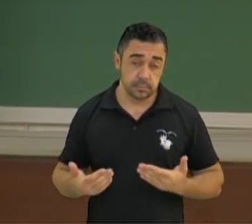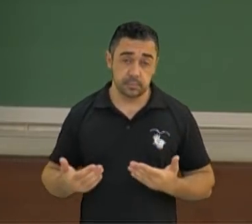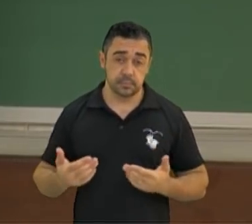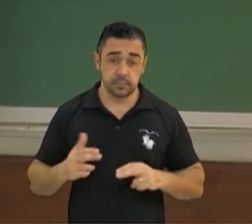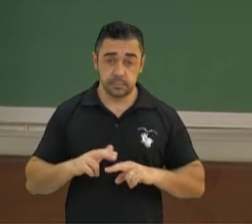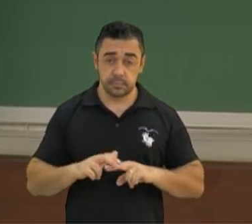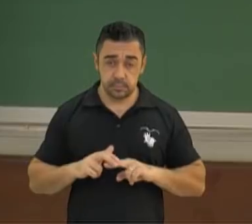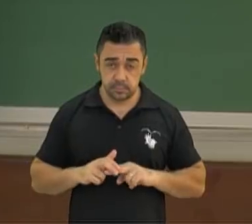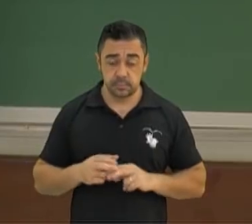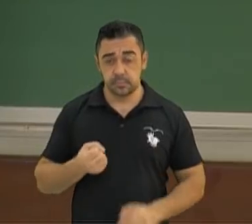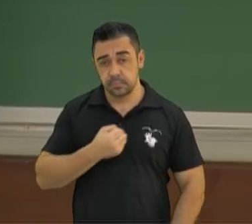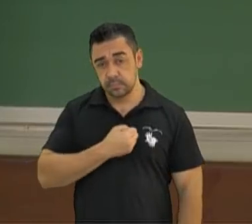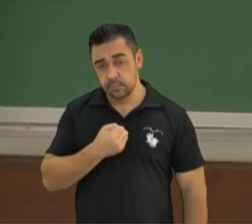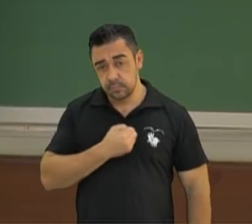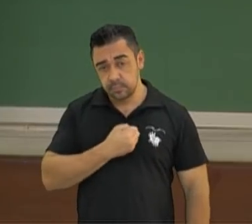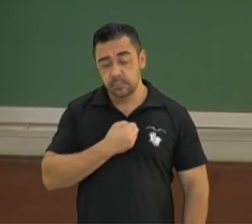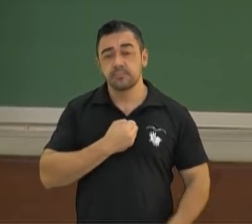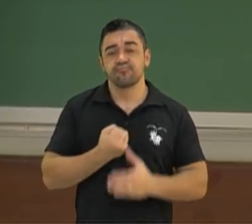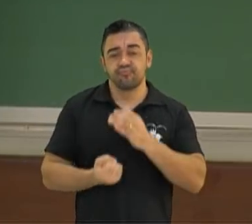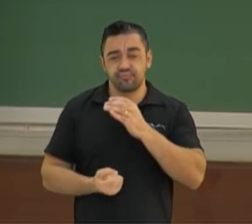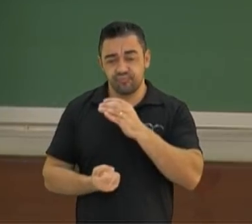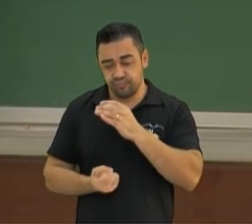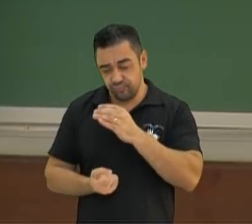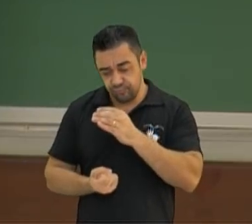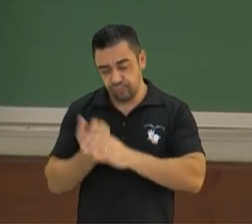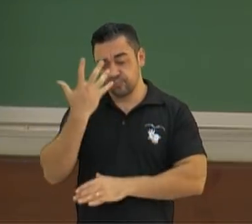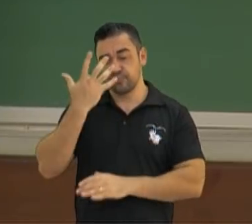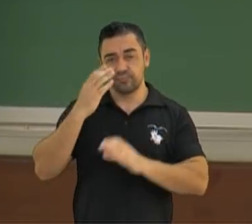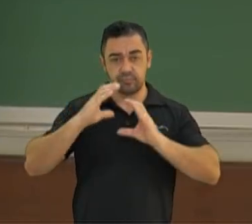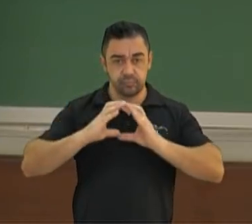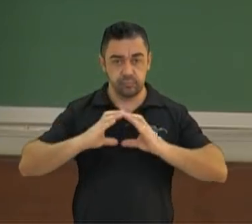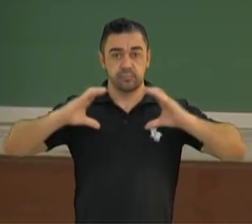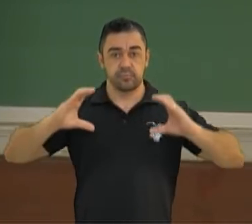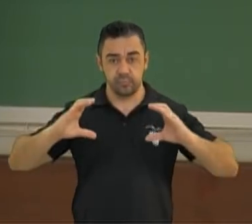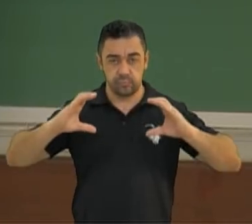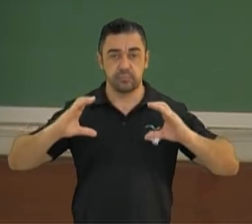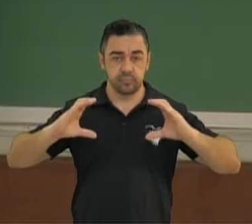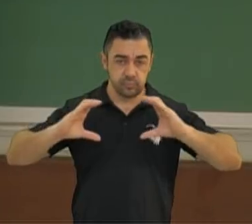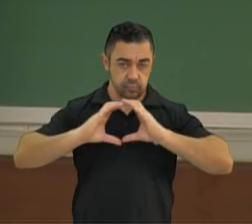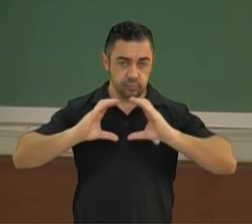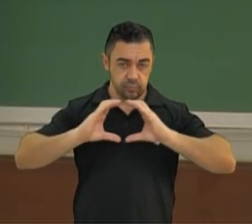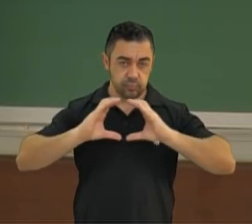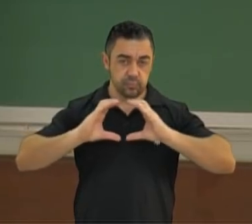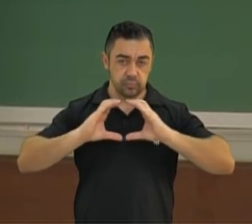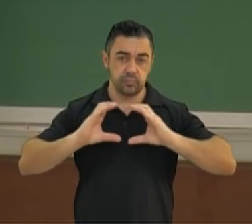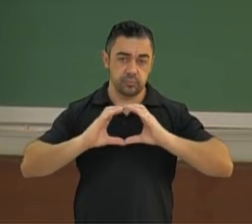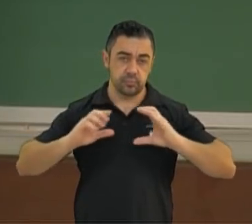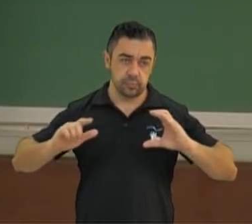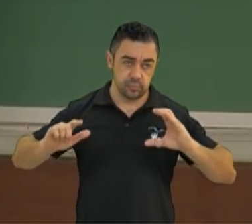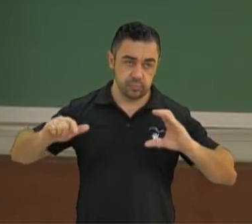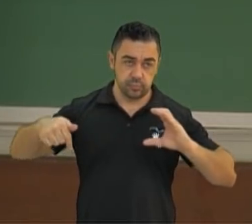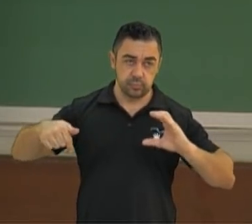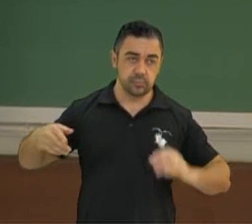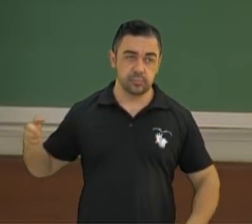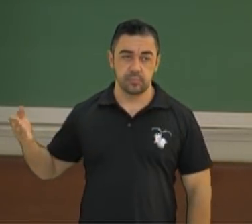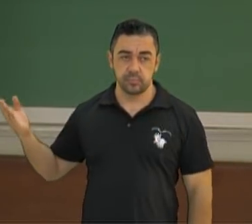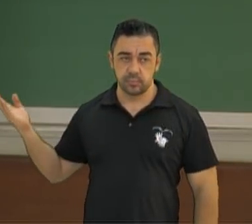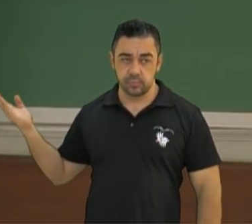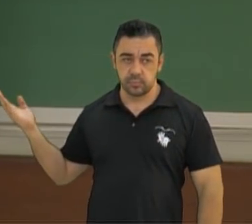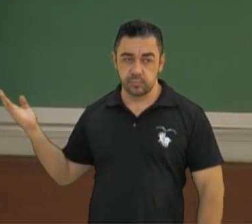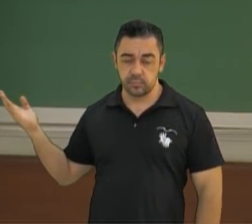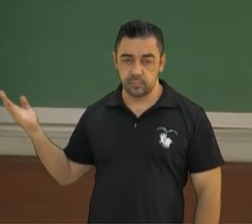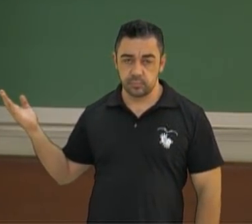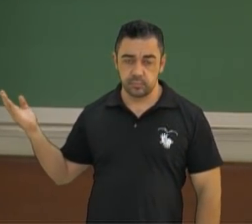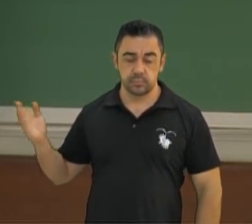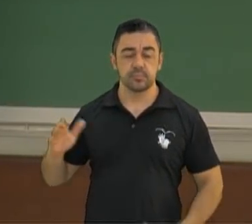virtude desses números, é que nós tivemos que aumentar o nosso conjunto. Então, esses números,